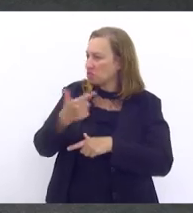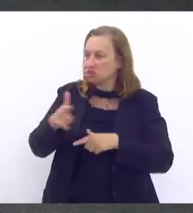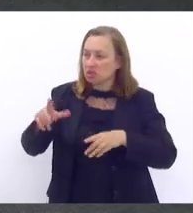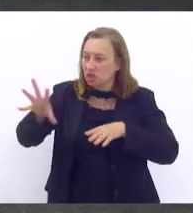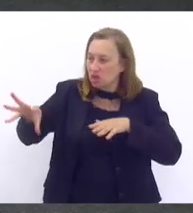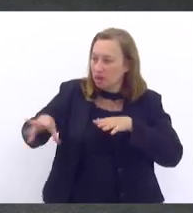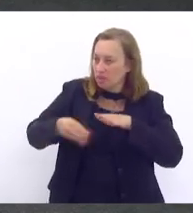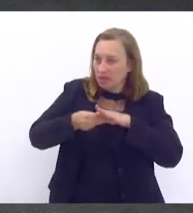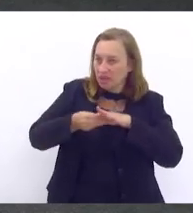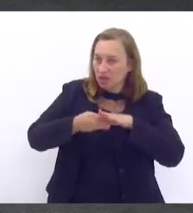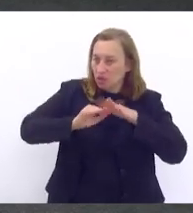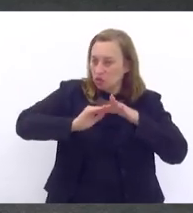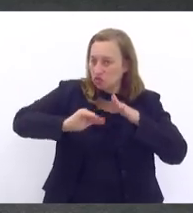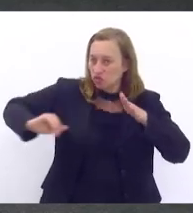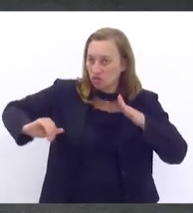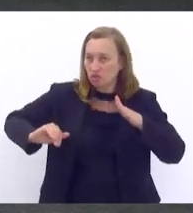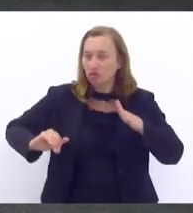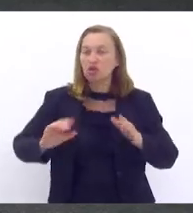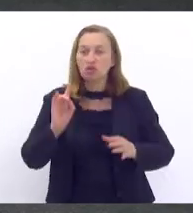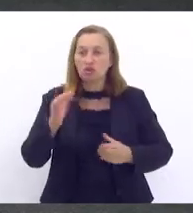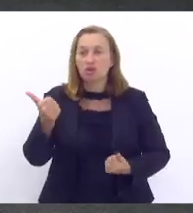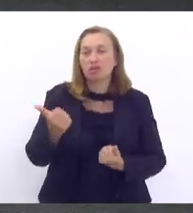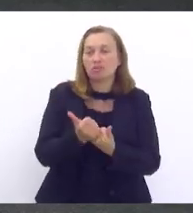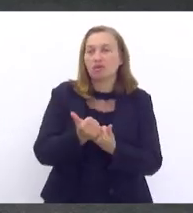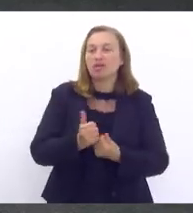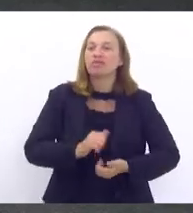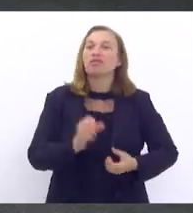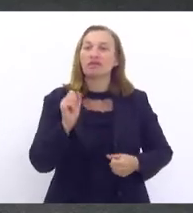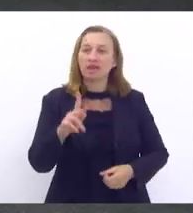emenda, eu só quis colaborar. Ok?